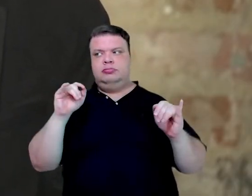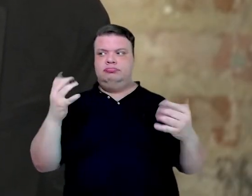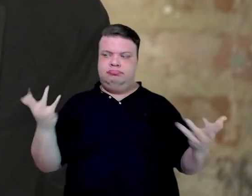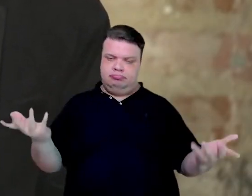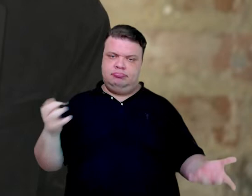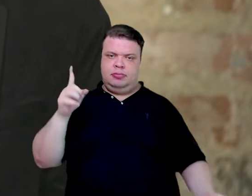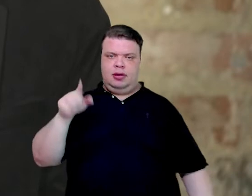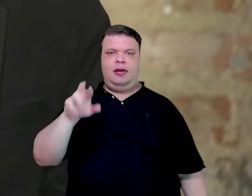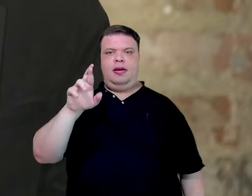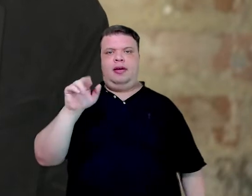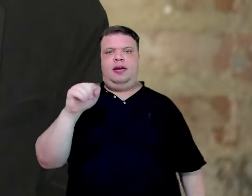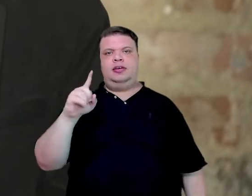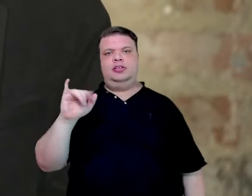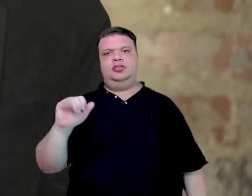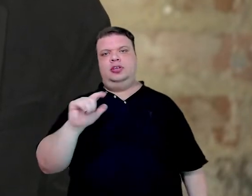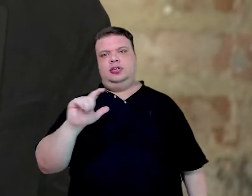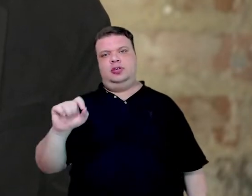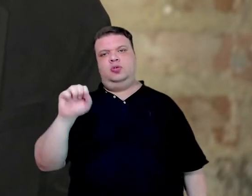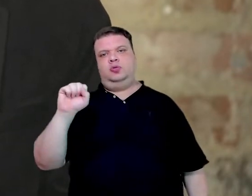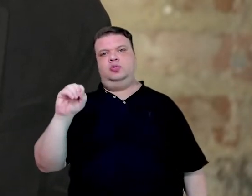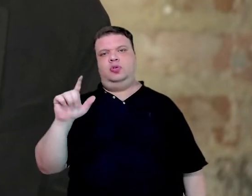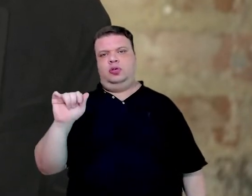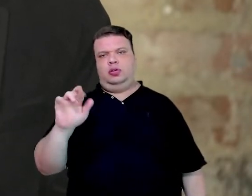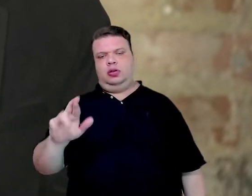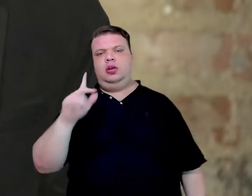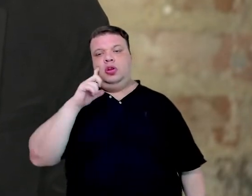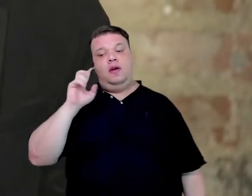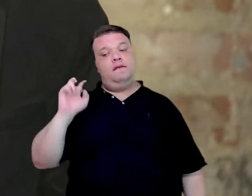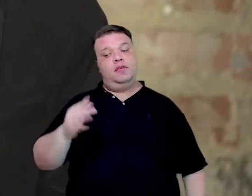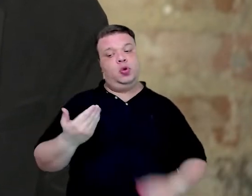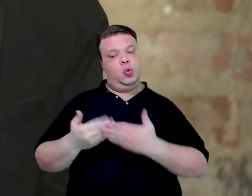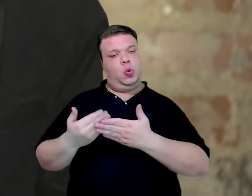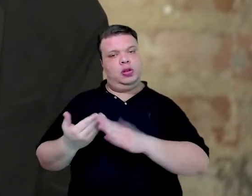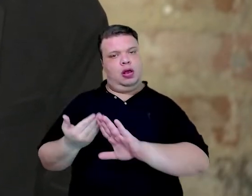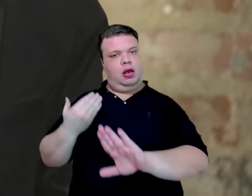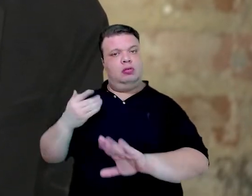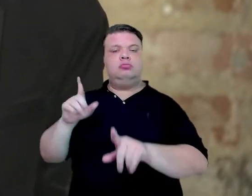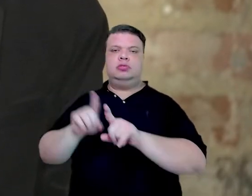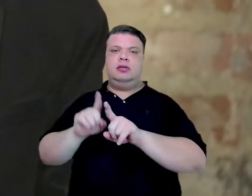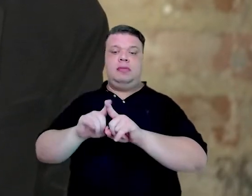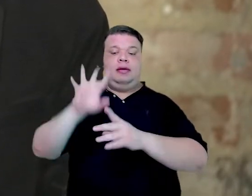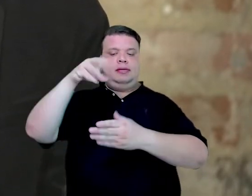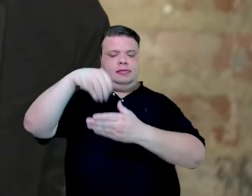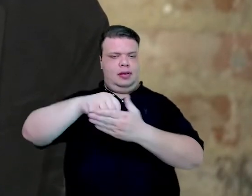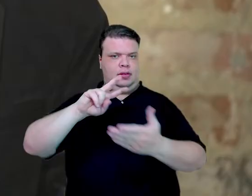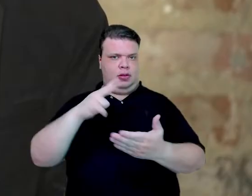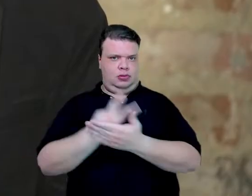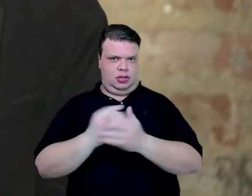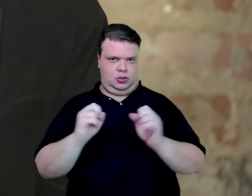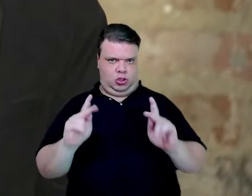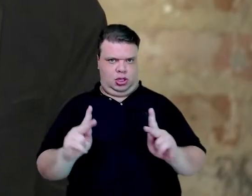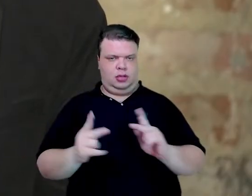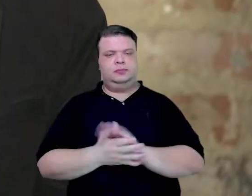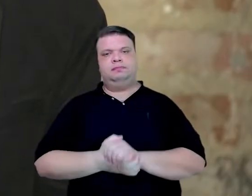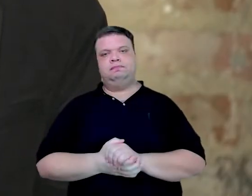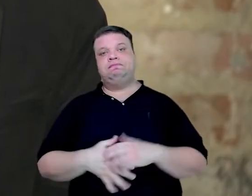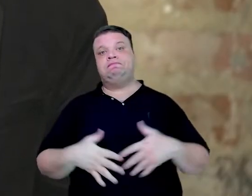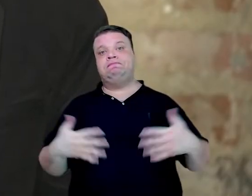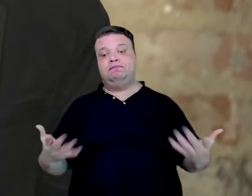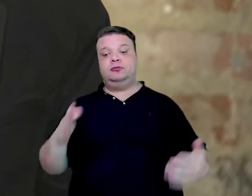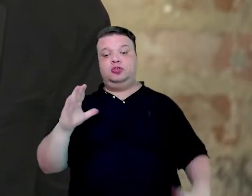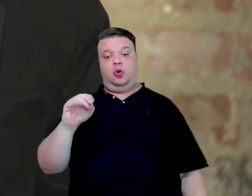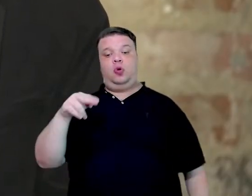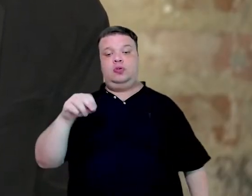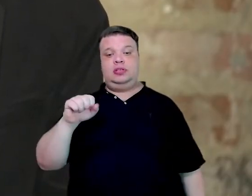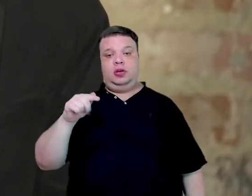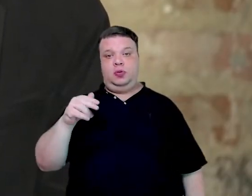Ou seja, forças externas, eu estou dizendo para vocês em relação ao balanço de energia, como a radiação solar, que a